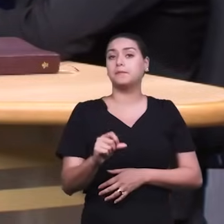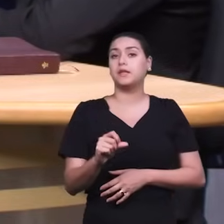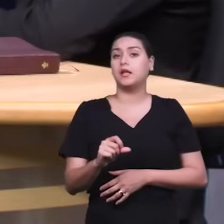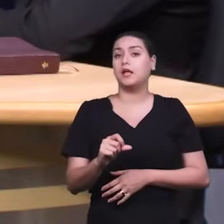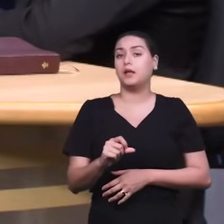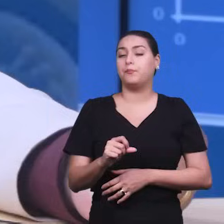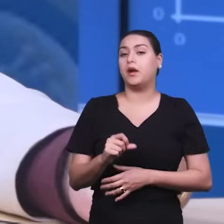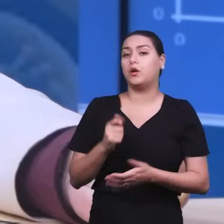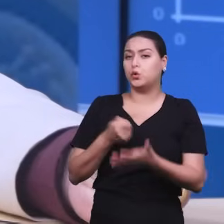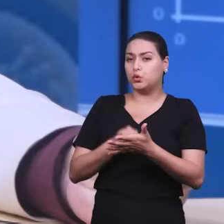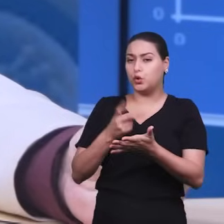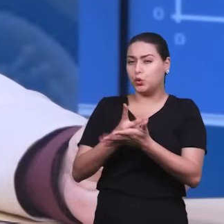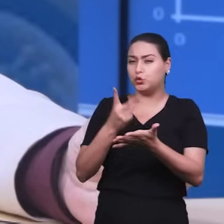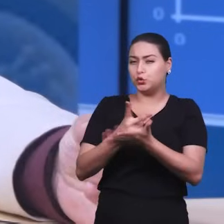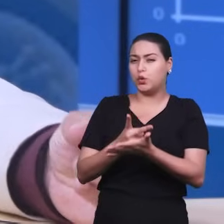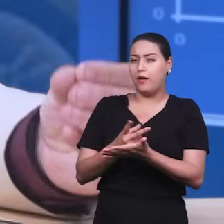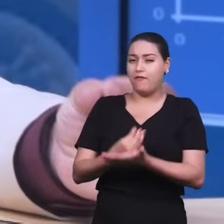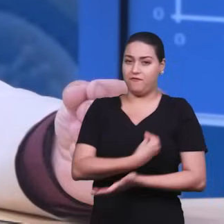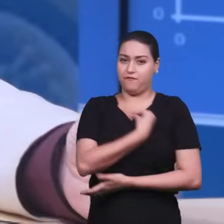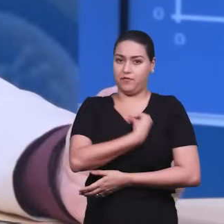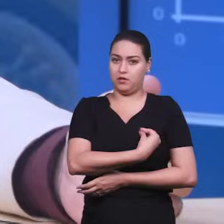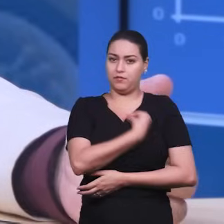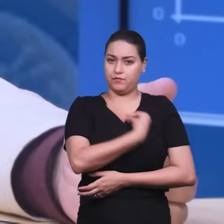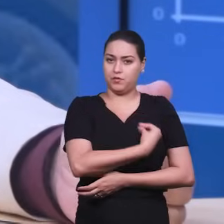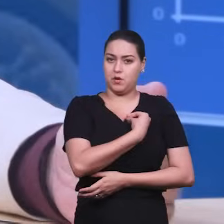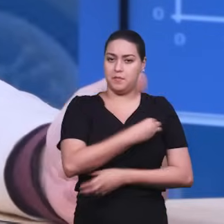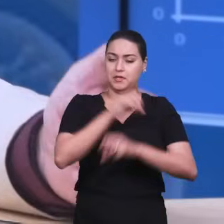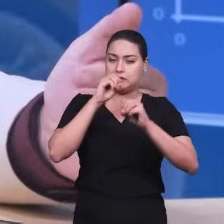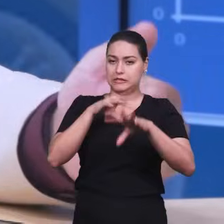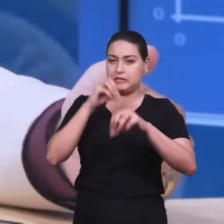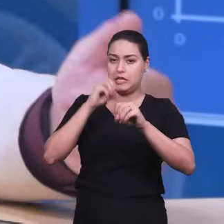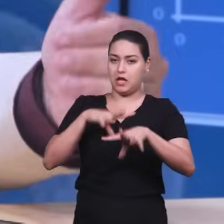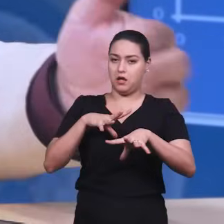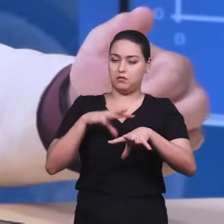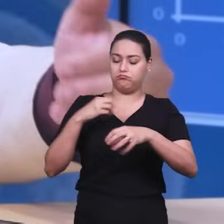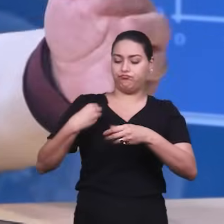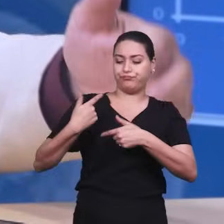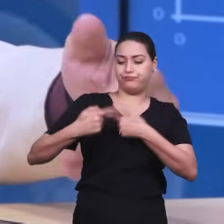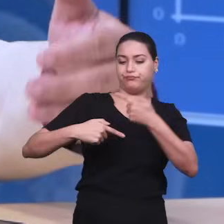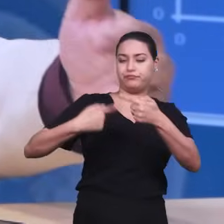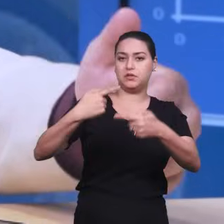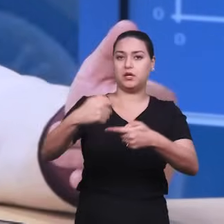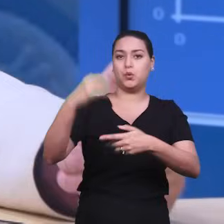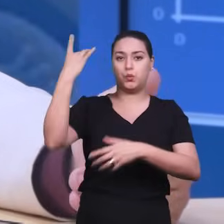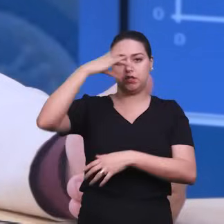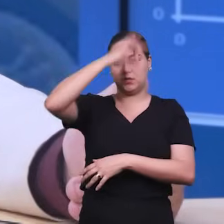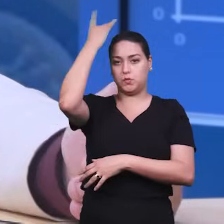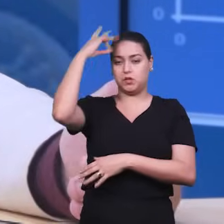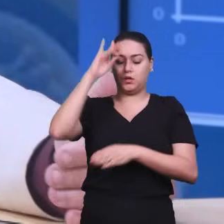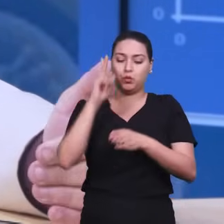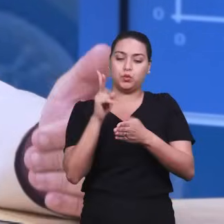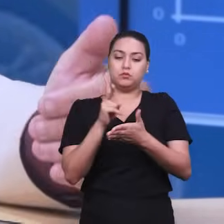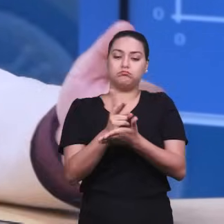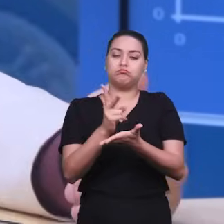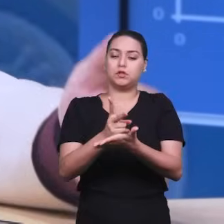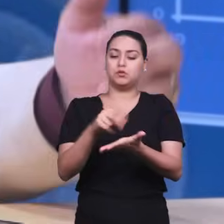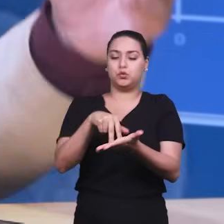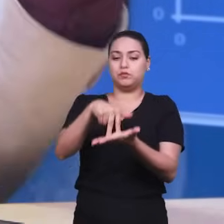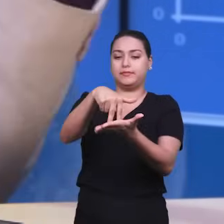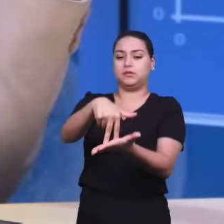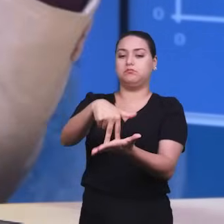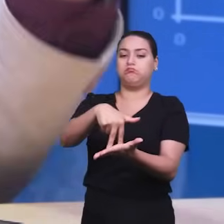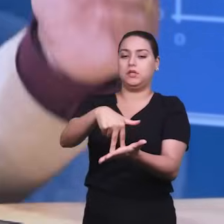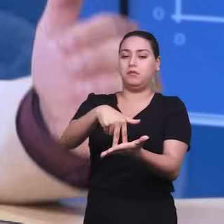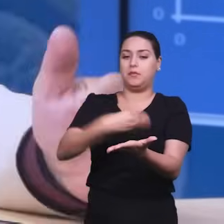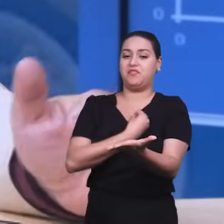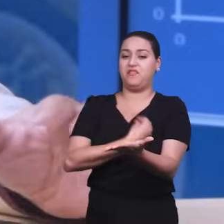contra a mortalidade do homem, para manter o homem vivo, para que ele pudesse transmitir aquilo que era a herança. Então, o Espírito Santo fazia